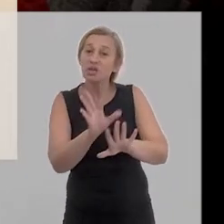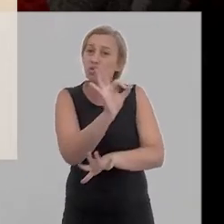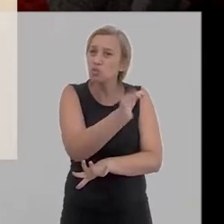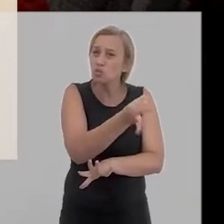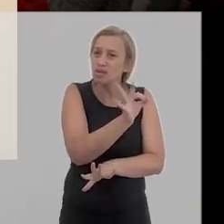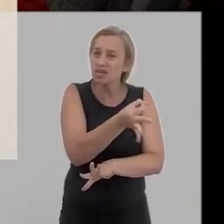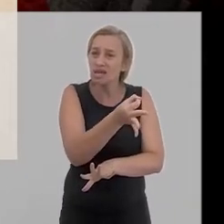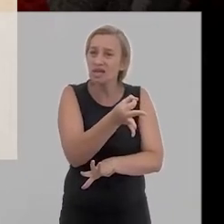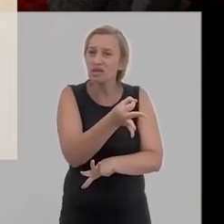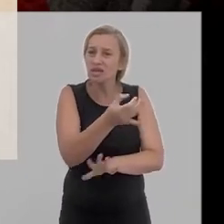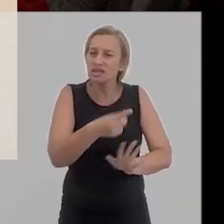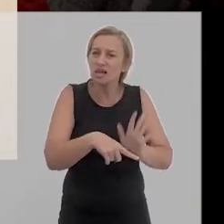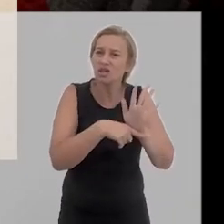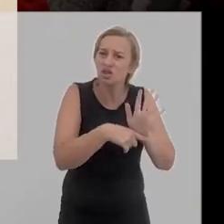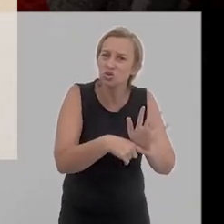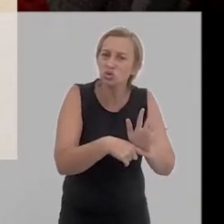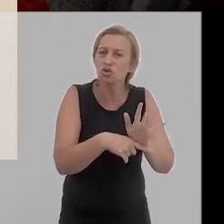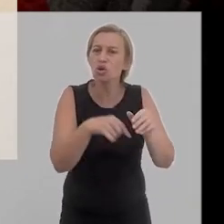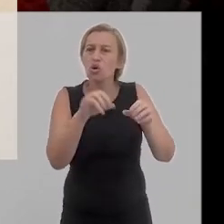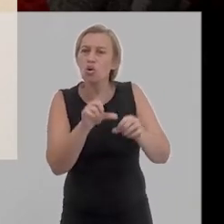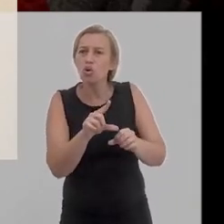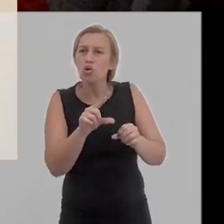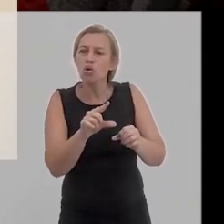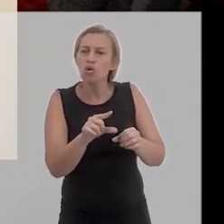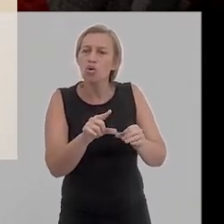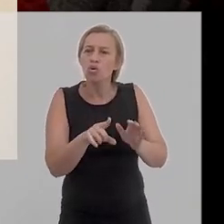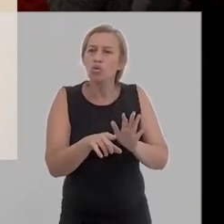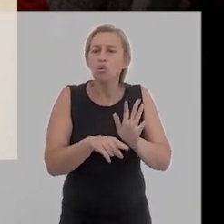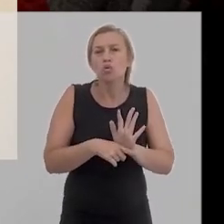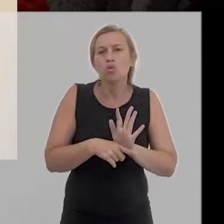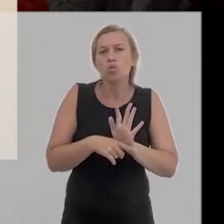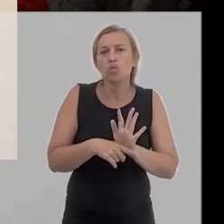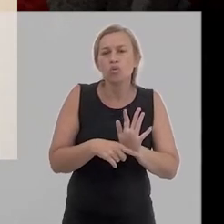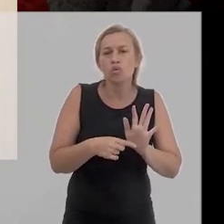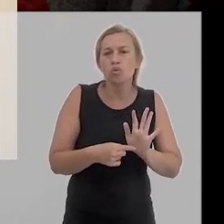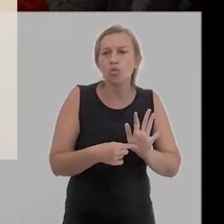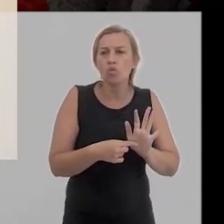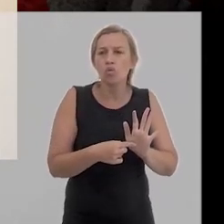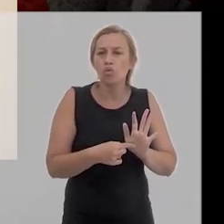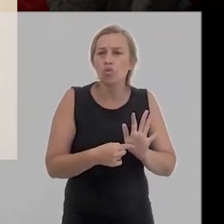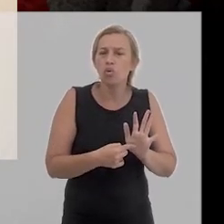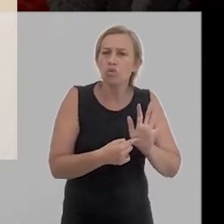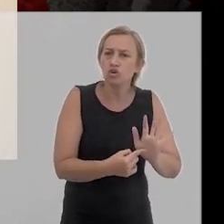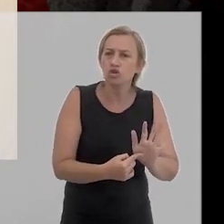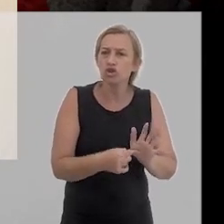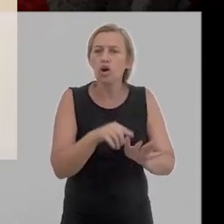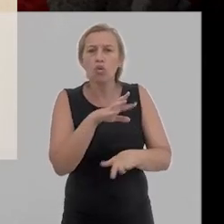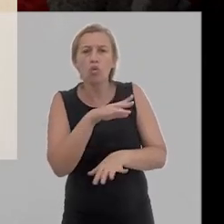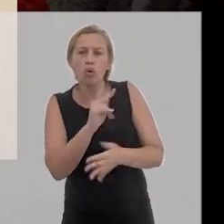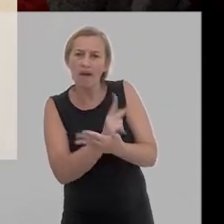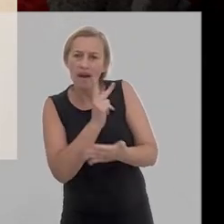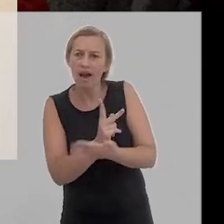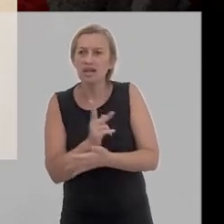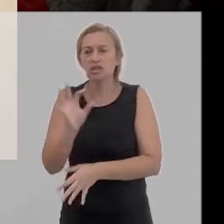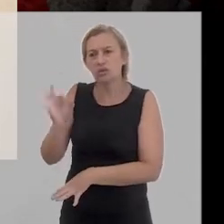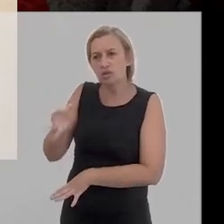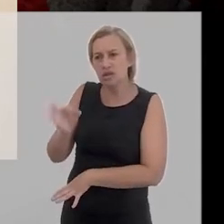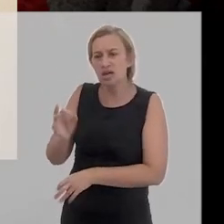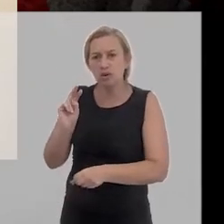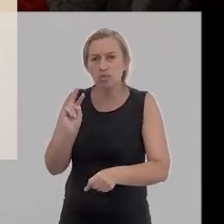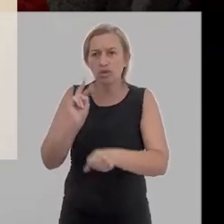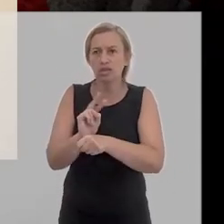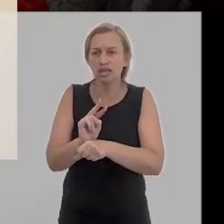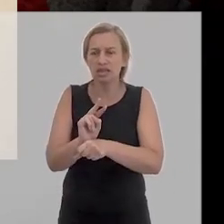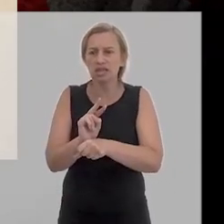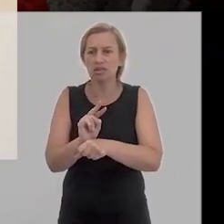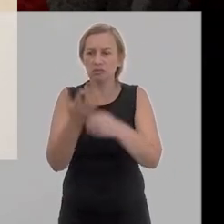a favor, eu acho que suplanta o aspecto negativo. O aspecto positivo de encurtar é você rapidamente dar